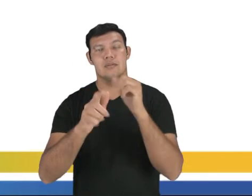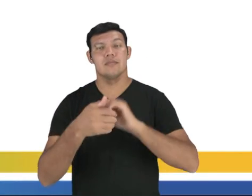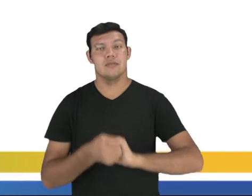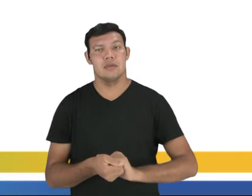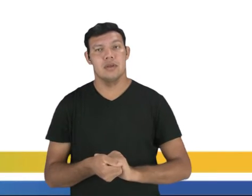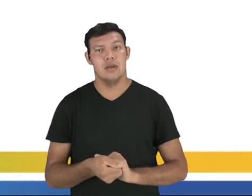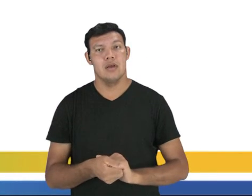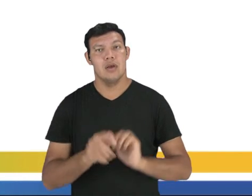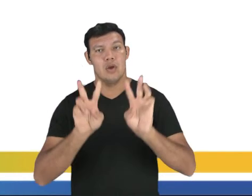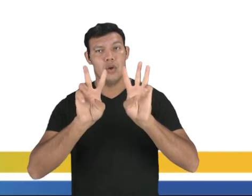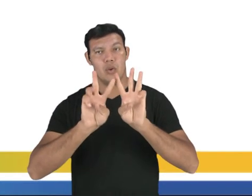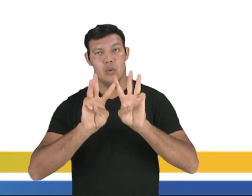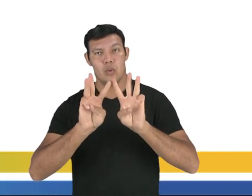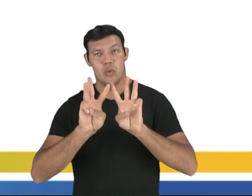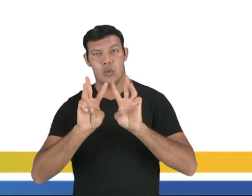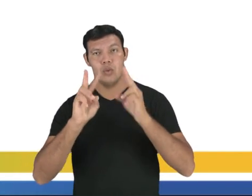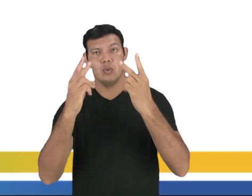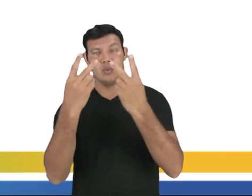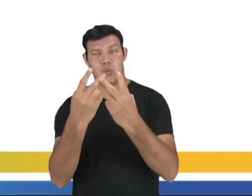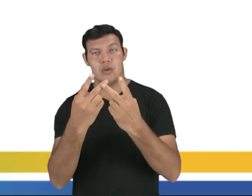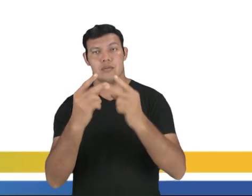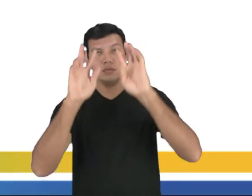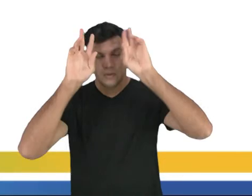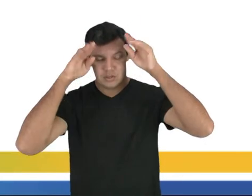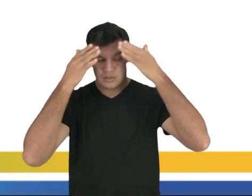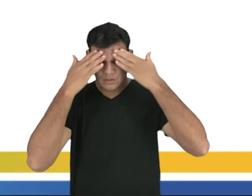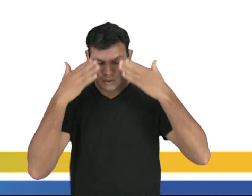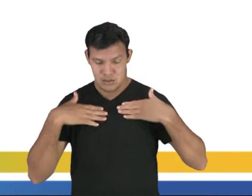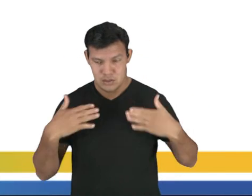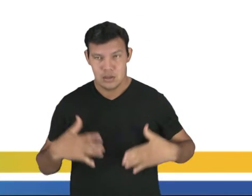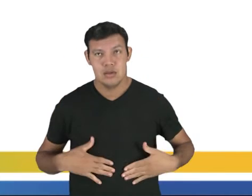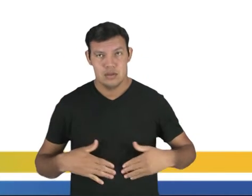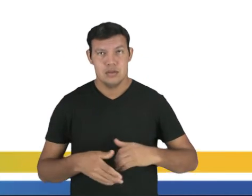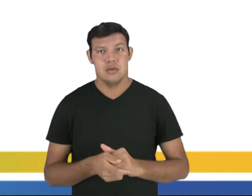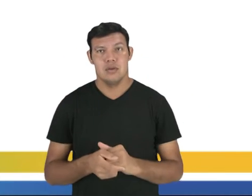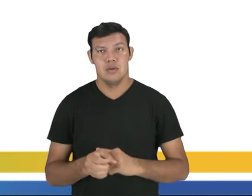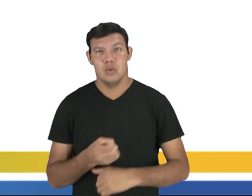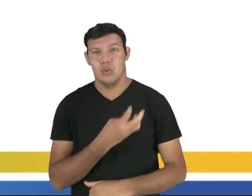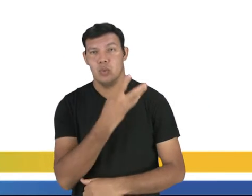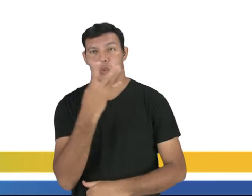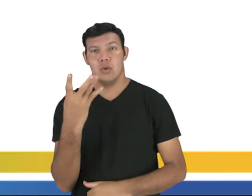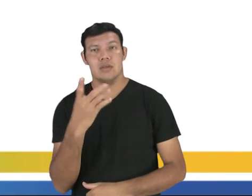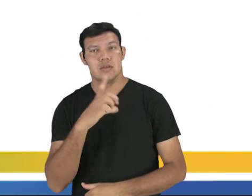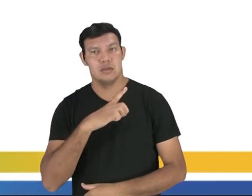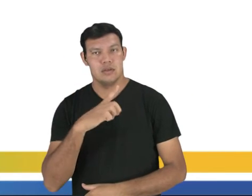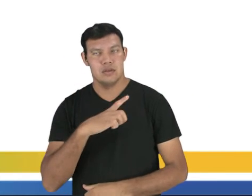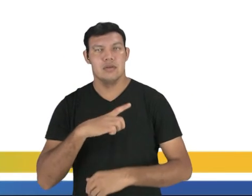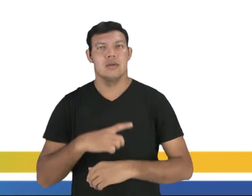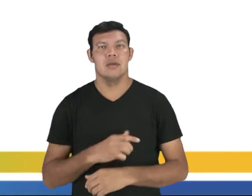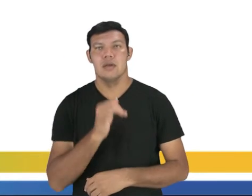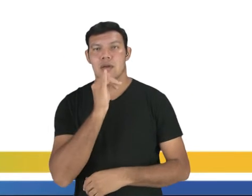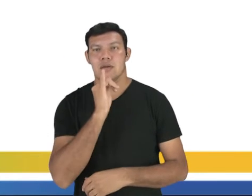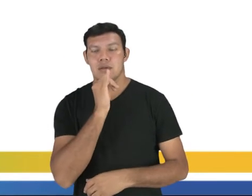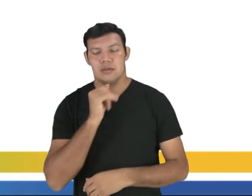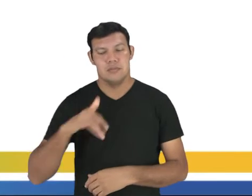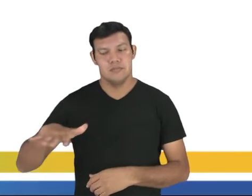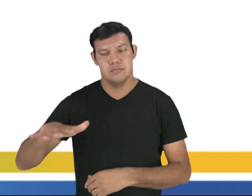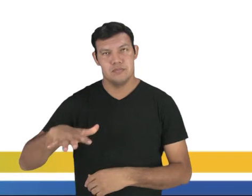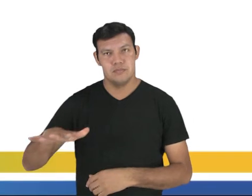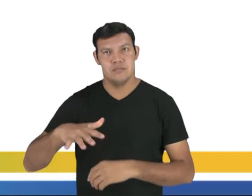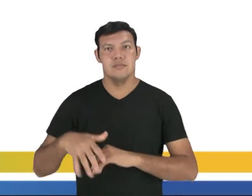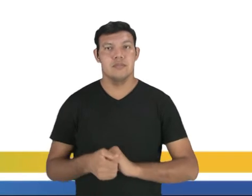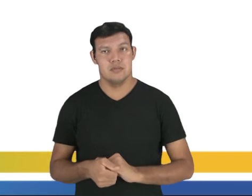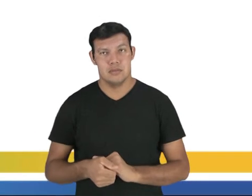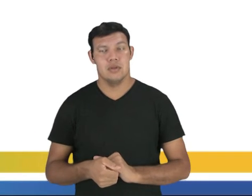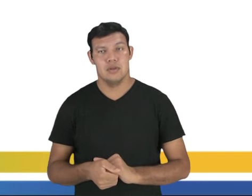ativa? É a massa do corpo que tem maior quantidade. Por exemplo, aqui no nosso